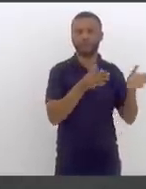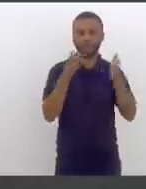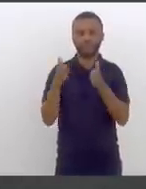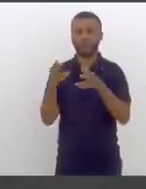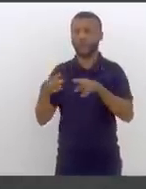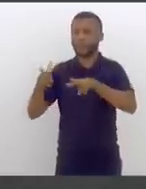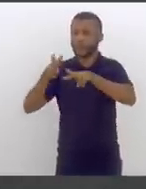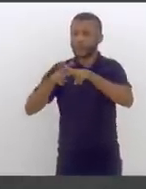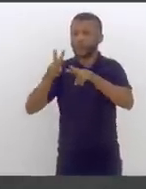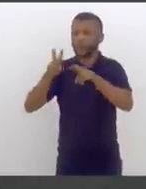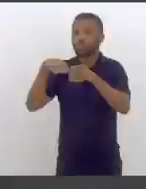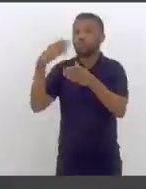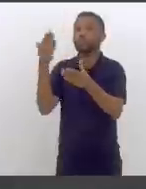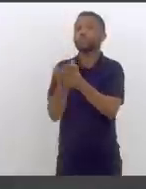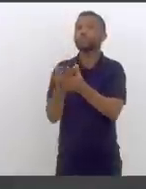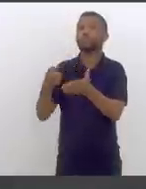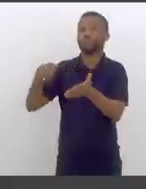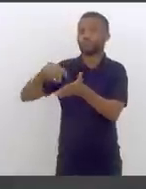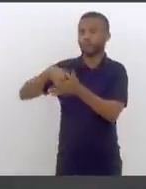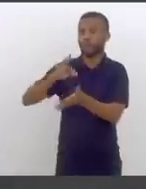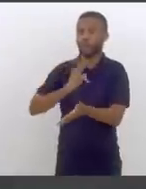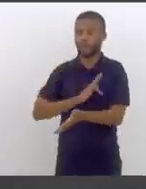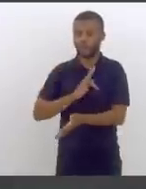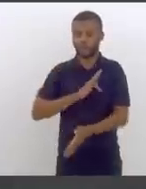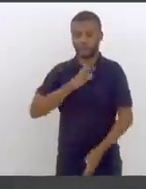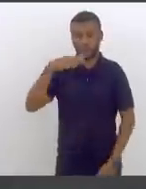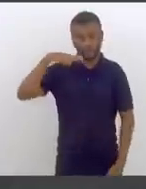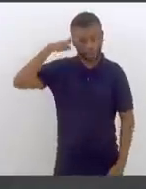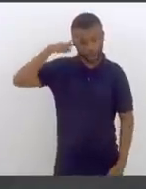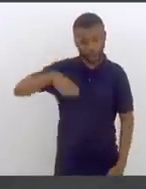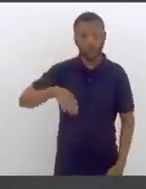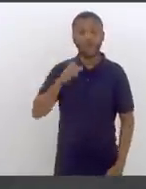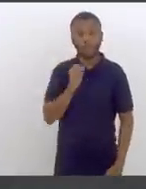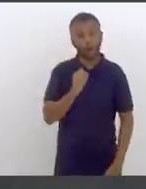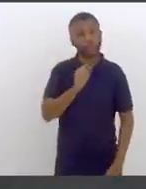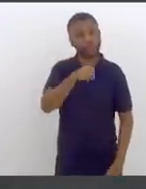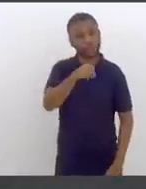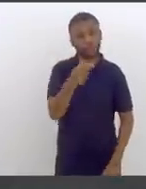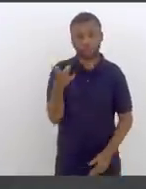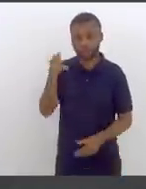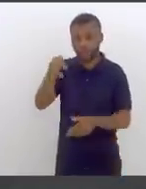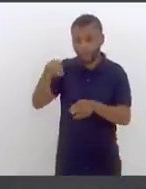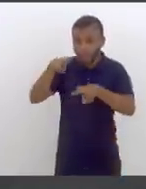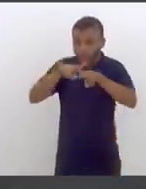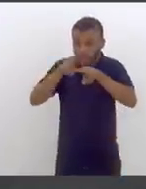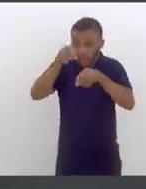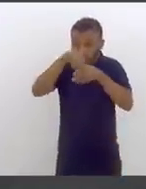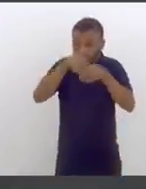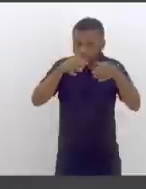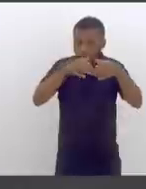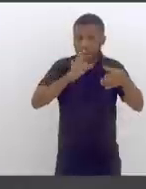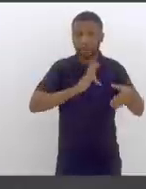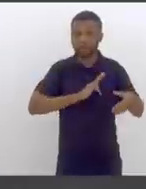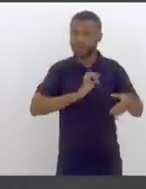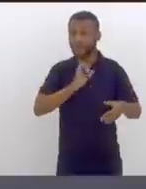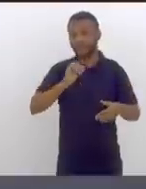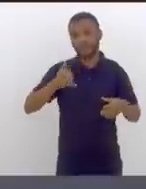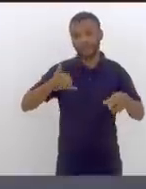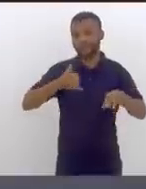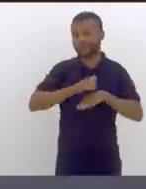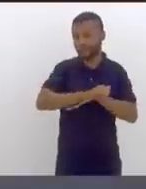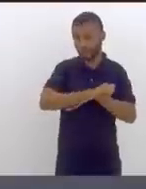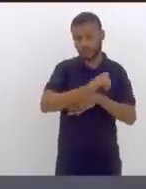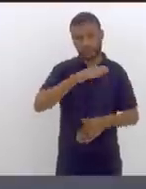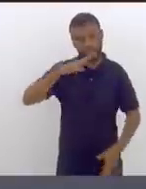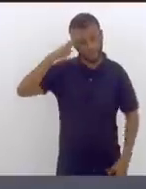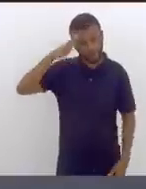judicial o policial militar Coronel ele pode ser preso sim dentro da Corporação se ele praticar um crime militar